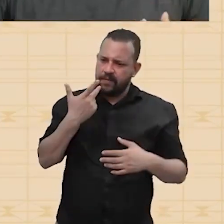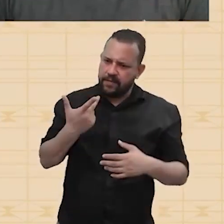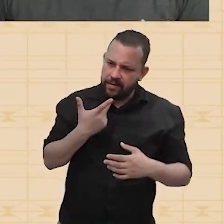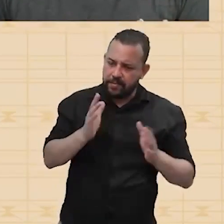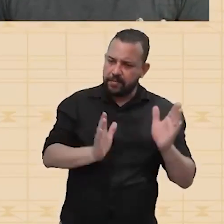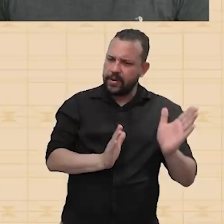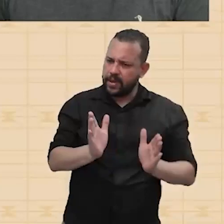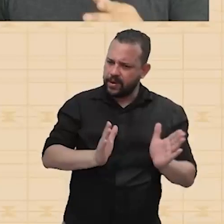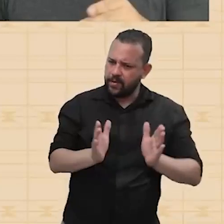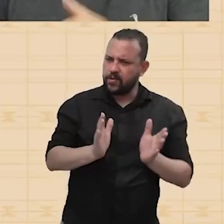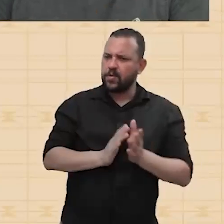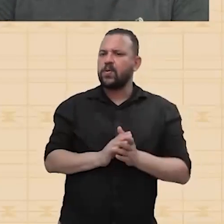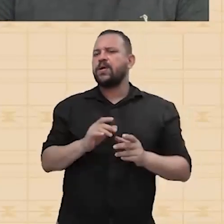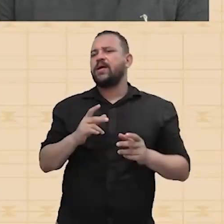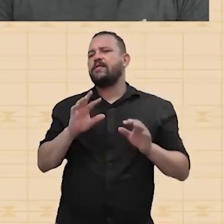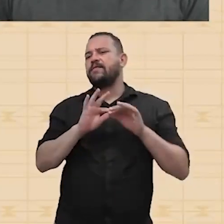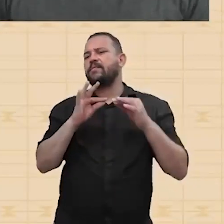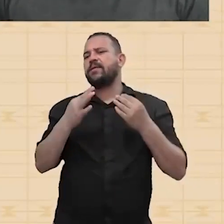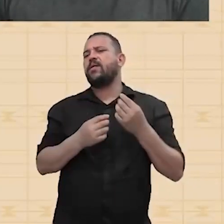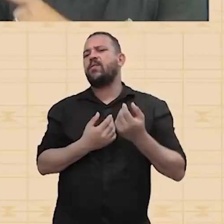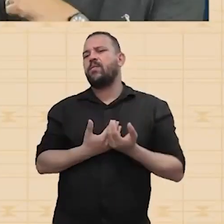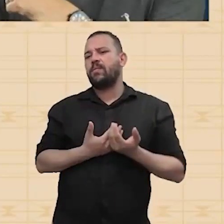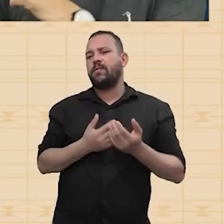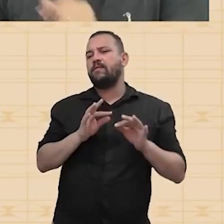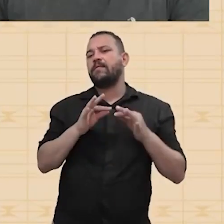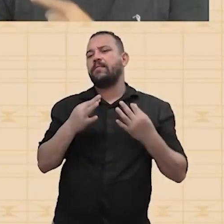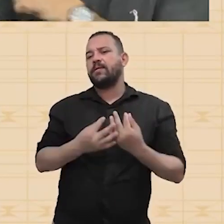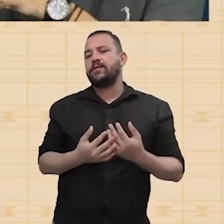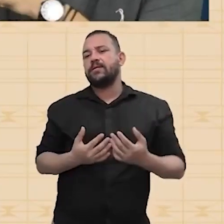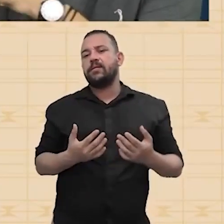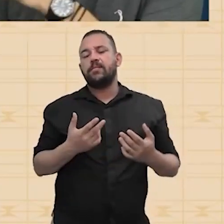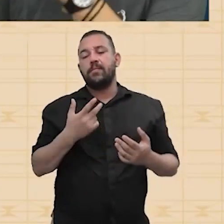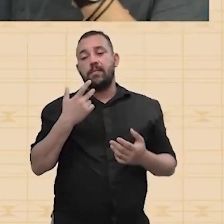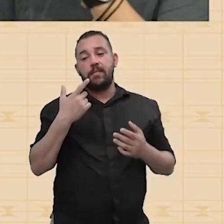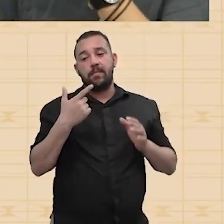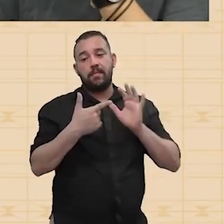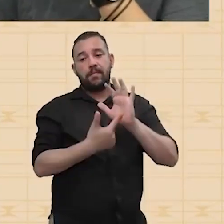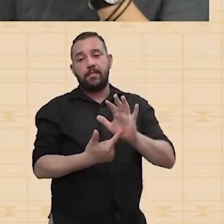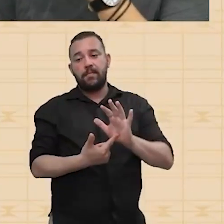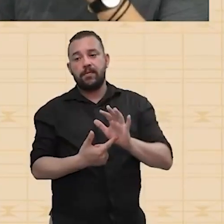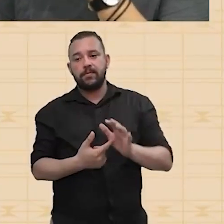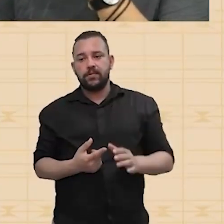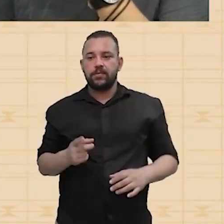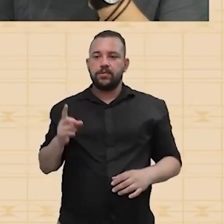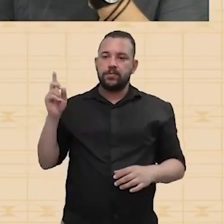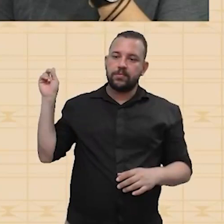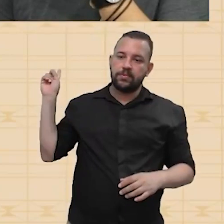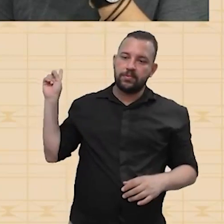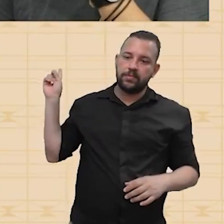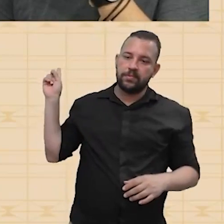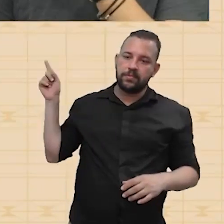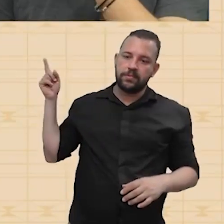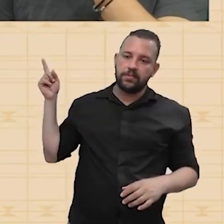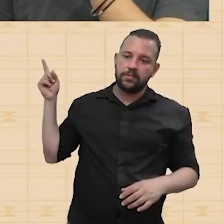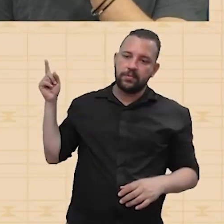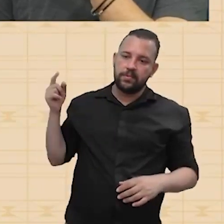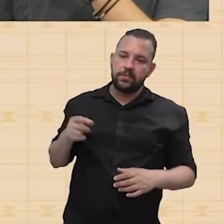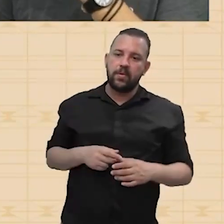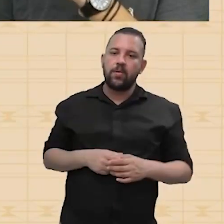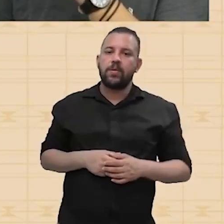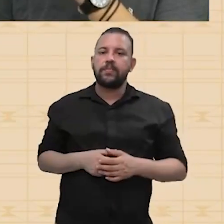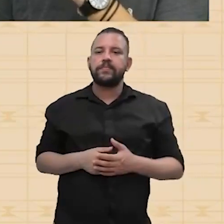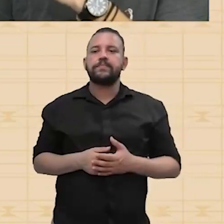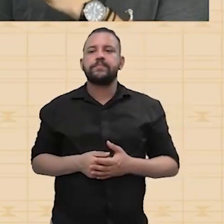que ele está. Eu coloquei a tabela aqui para a gente provar isso. Ó. Cadê? Aqui, isso. Tá vendo aqui? Ó? Conta ali. Ó.